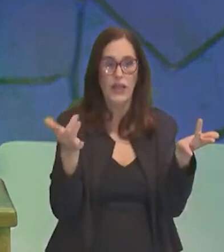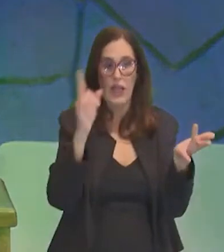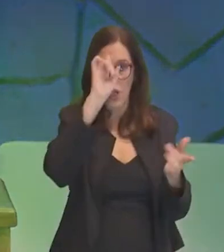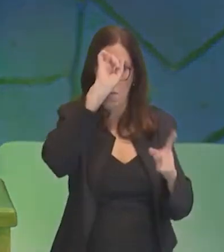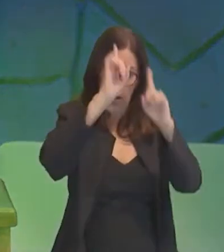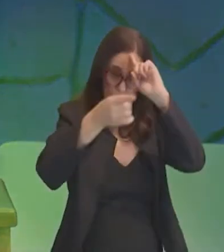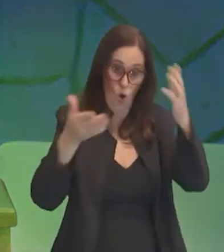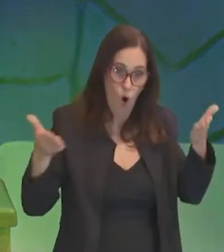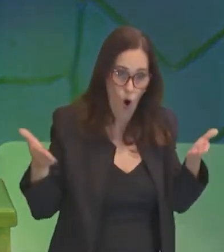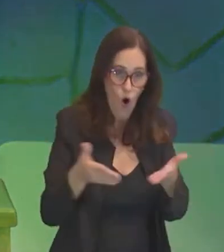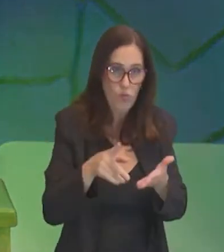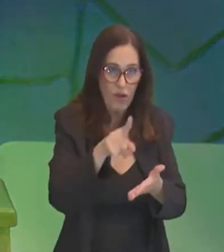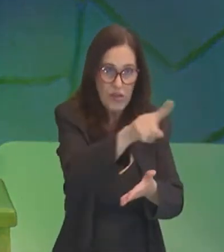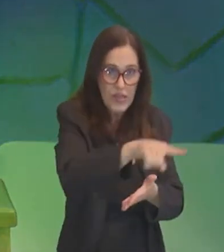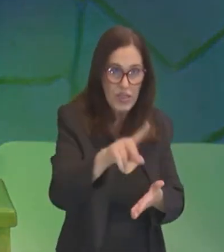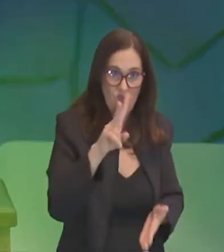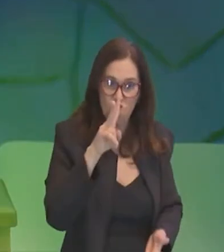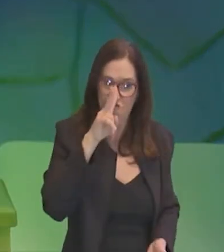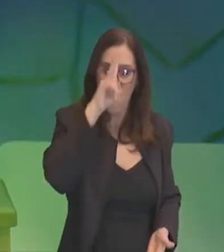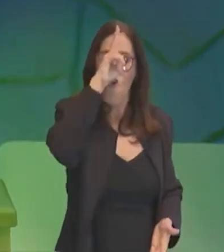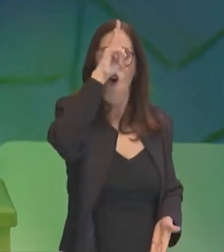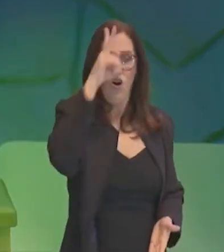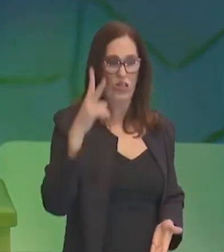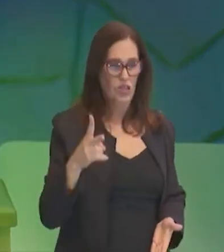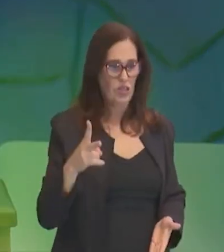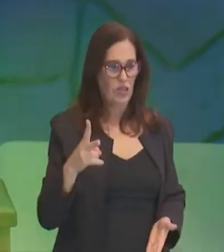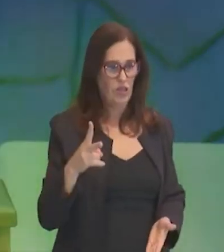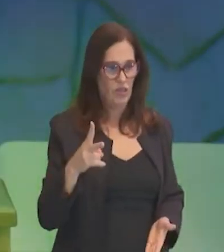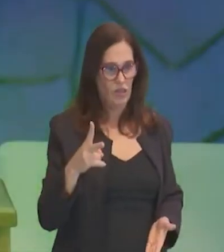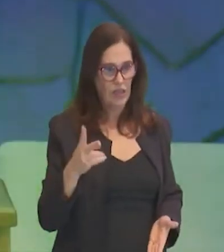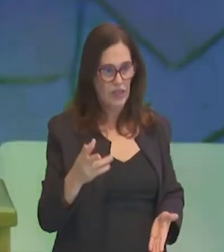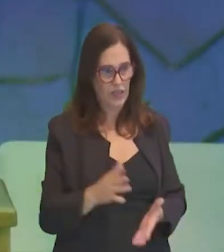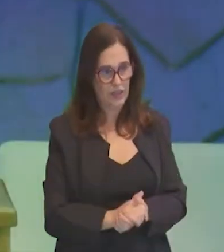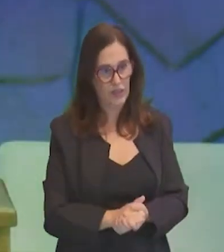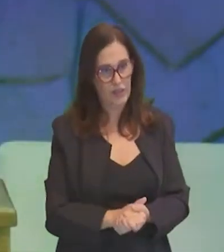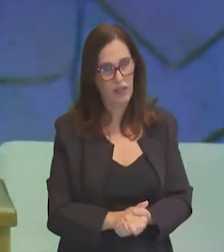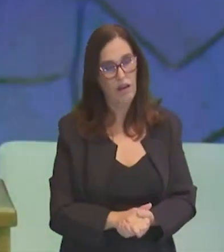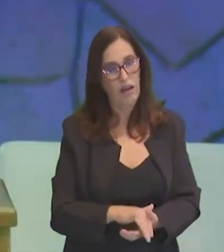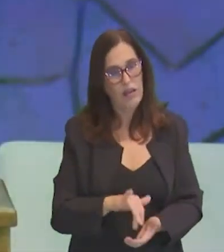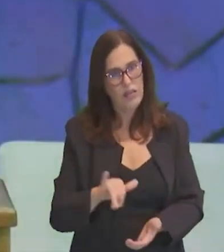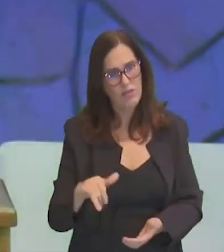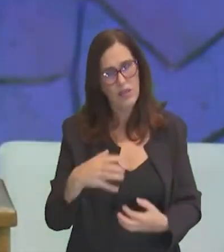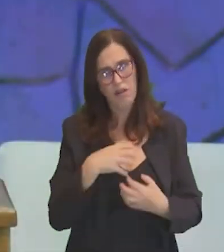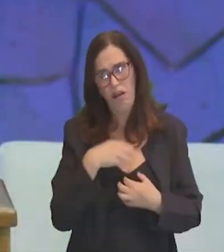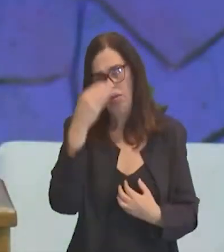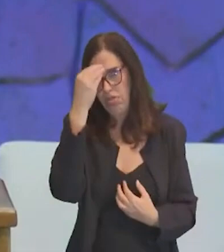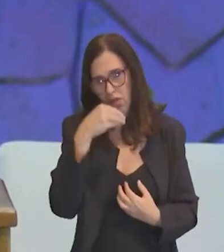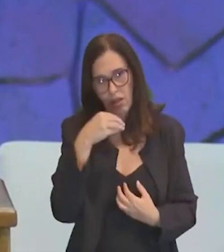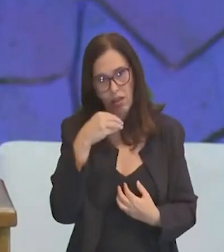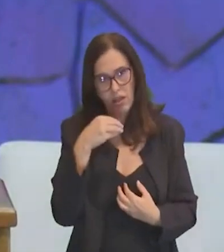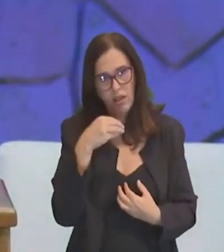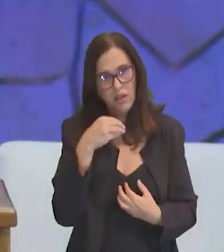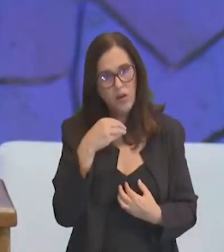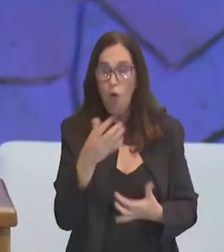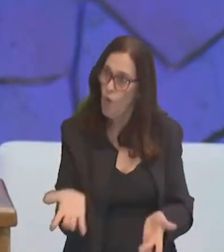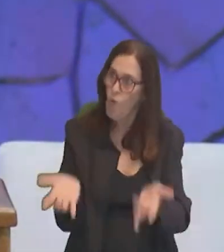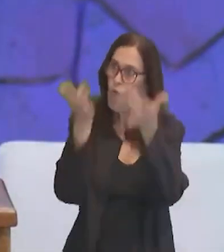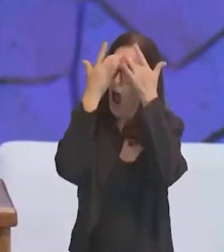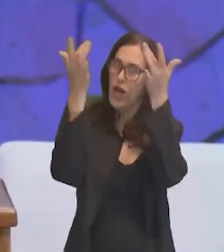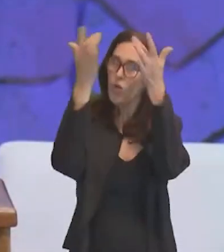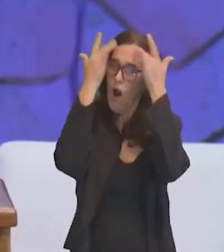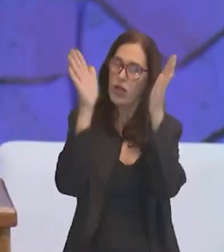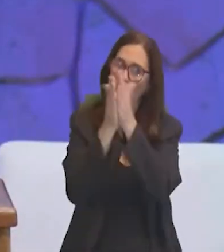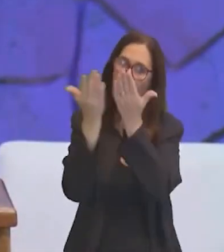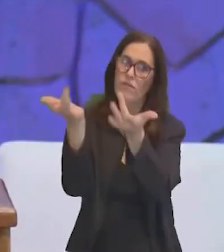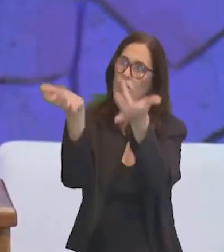sejam fortes. Está se sentindo fraco? Está guardando pouco mandamento. Tem que guardar